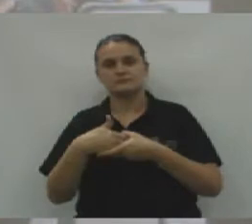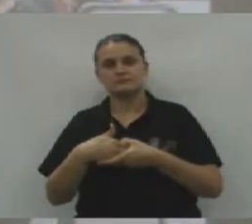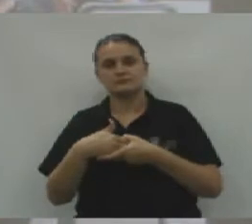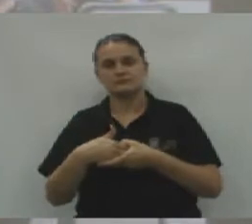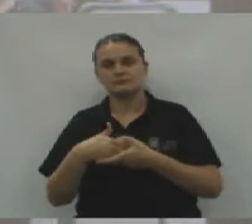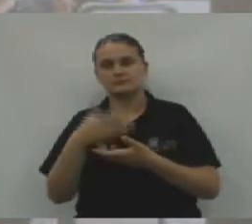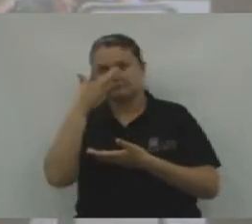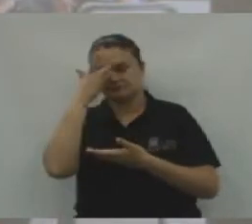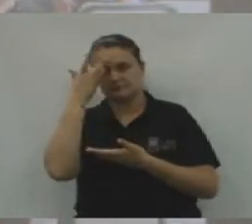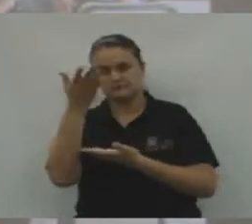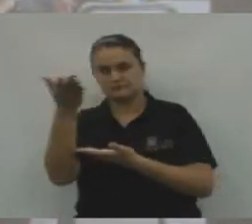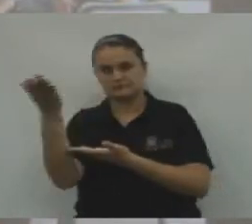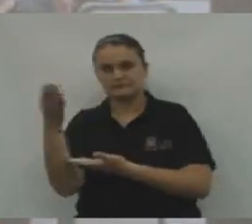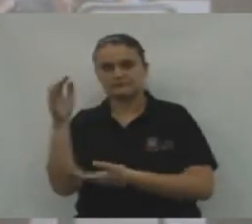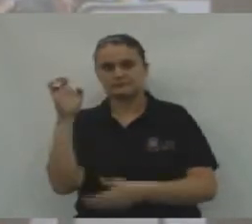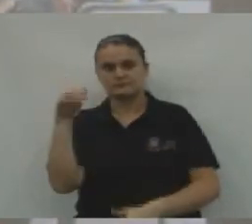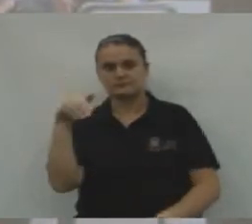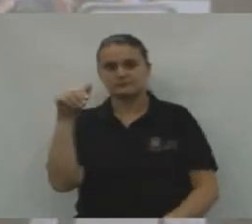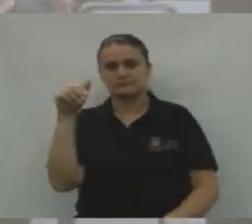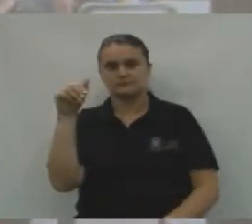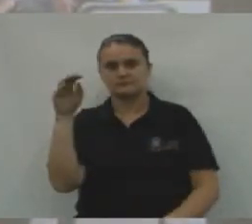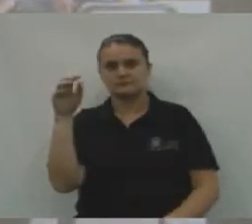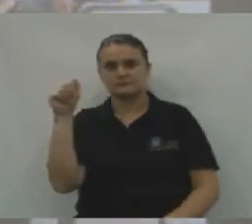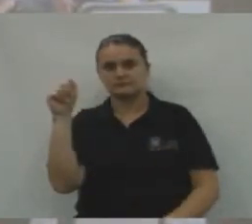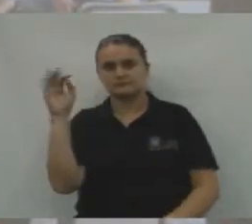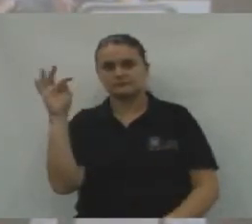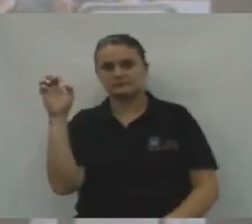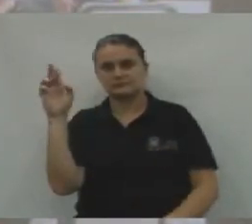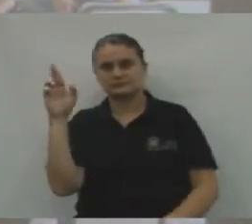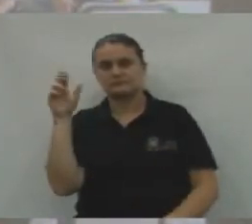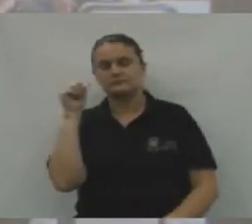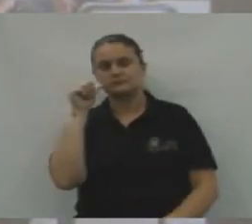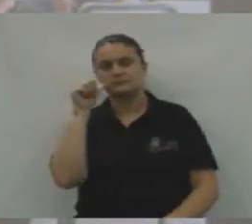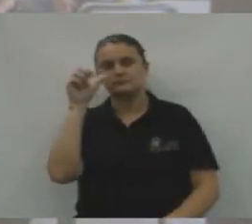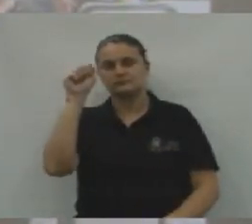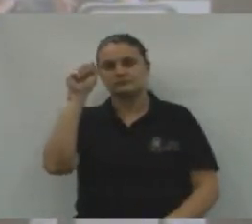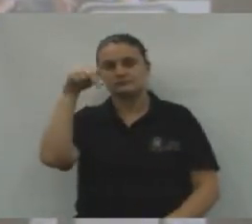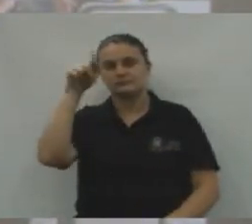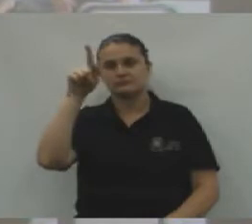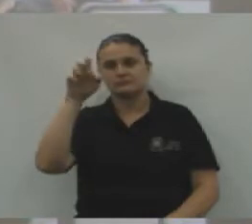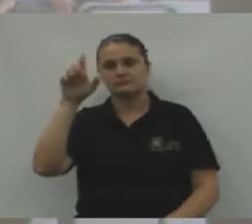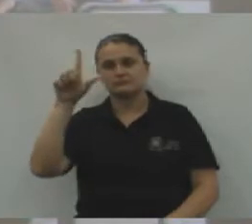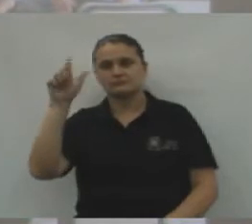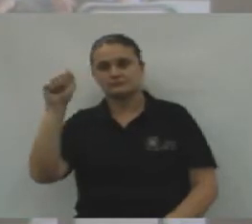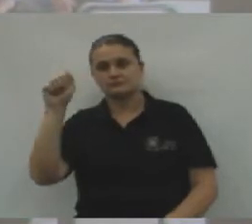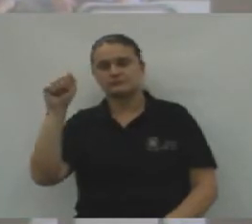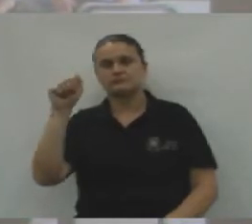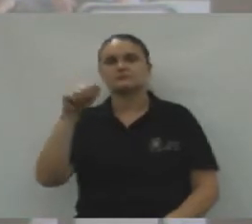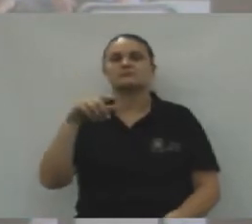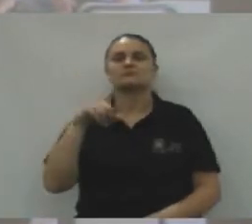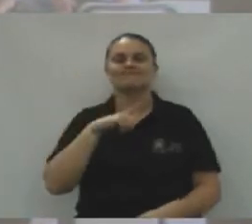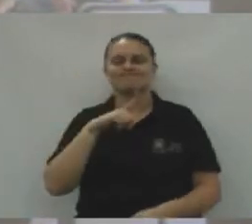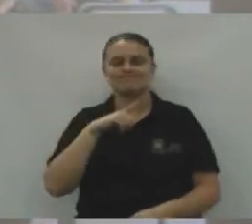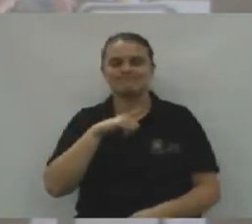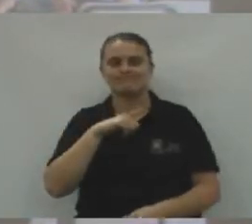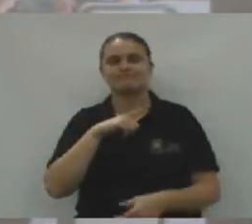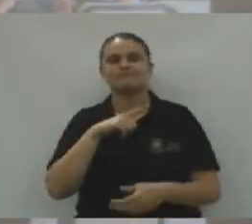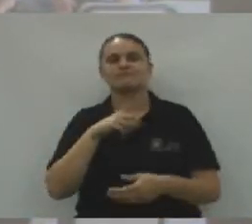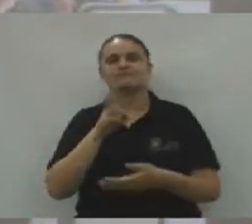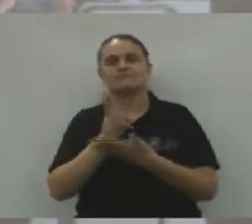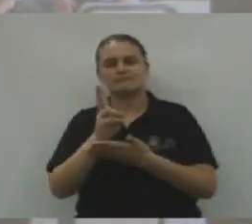o pessoal da Emater, a Ângela e a Nileia, que ao longo desse ano gastaram boa parte do